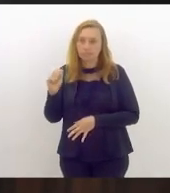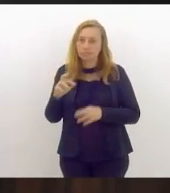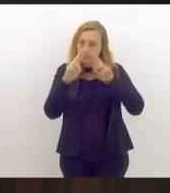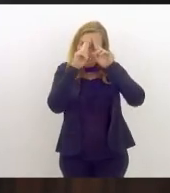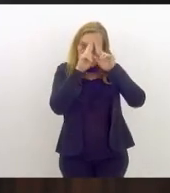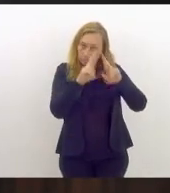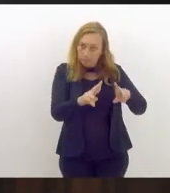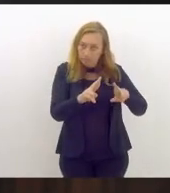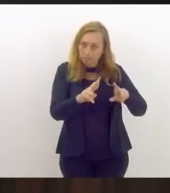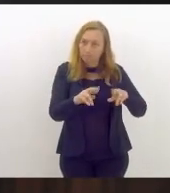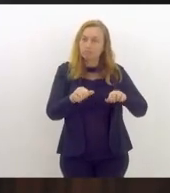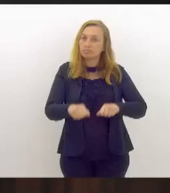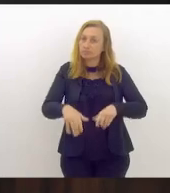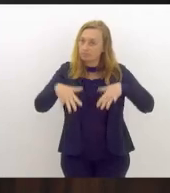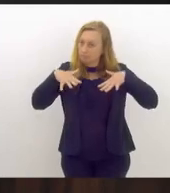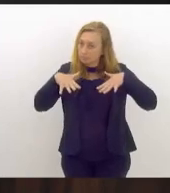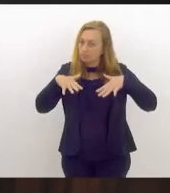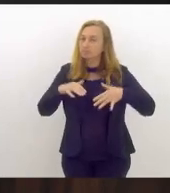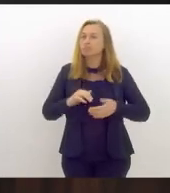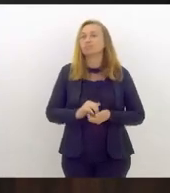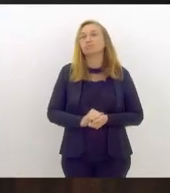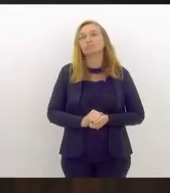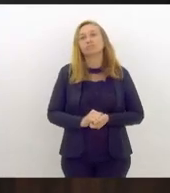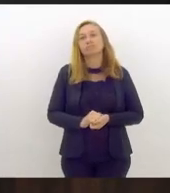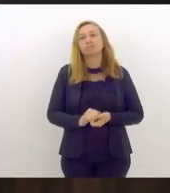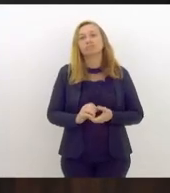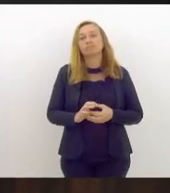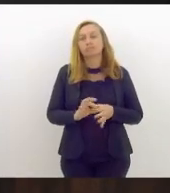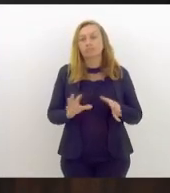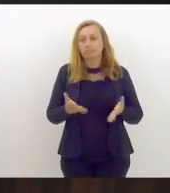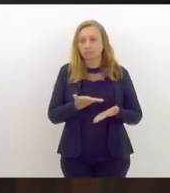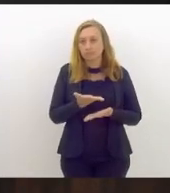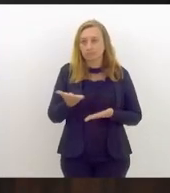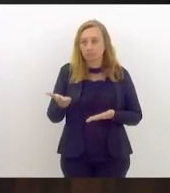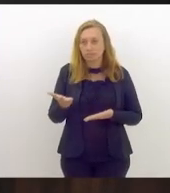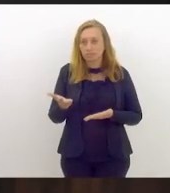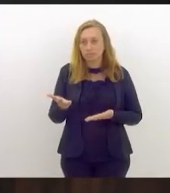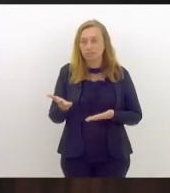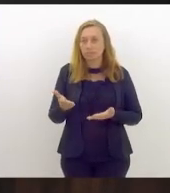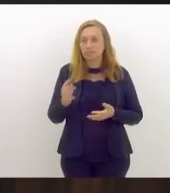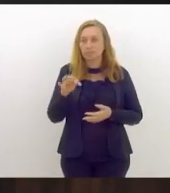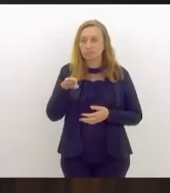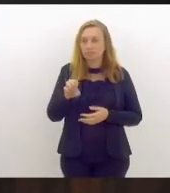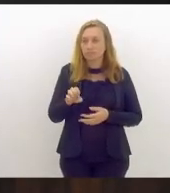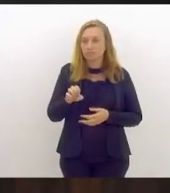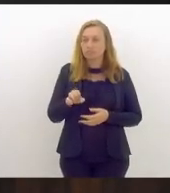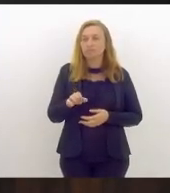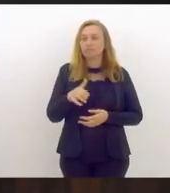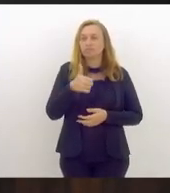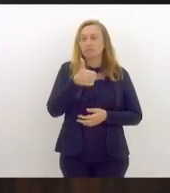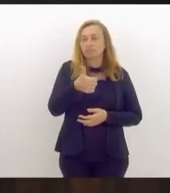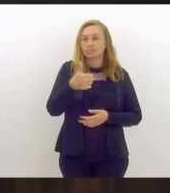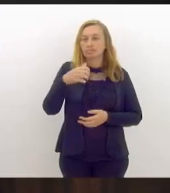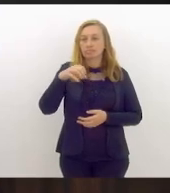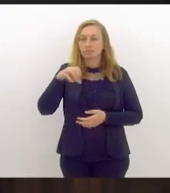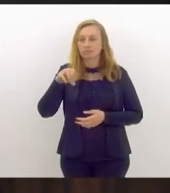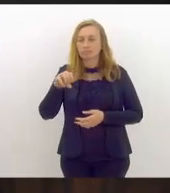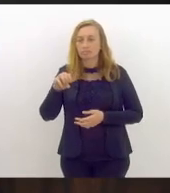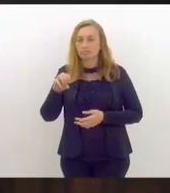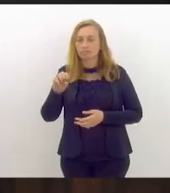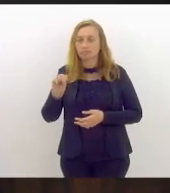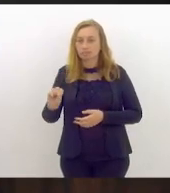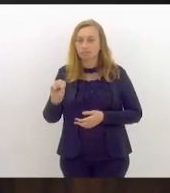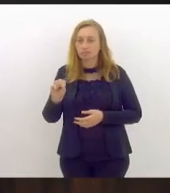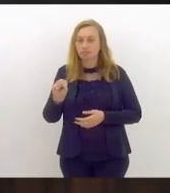respeitando o plenário e deixando à disposição o próprio meu gabinete, 18º e